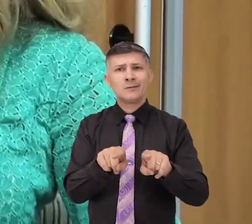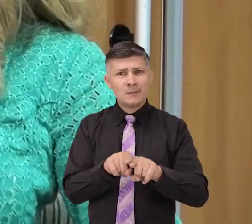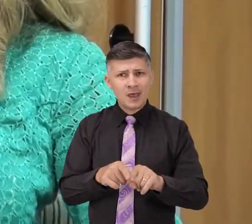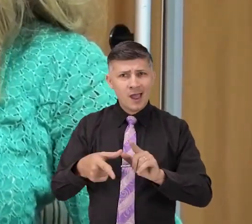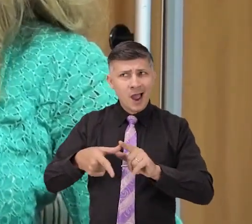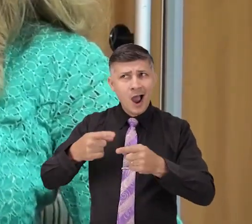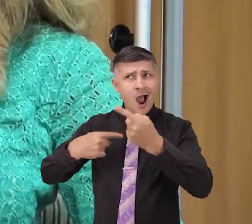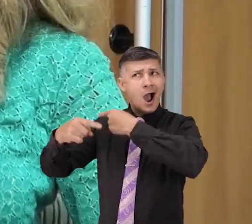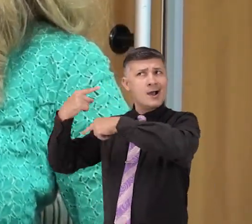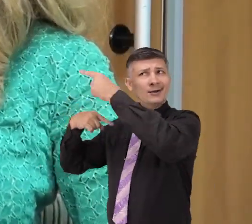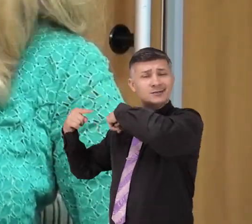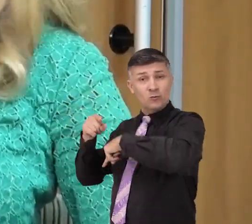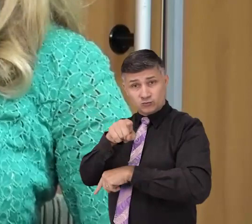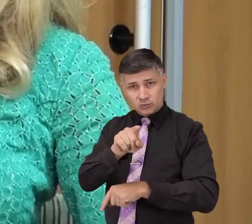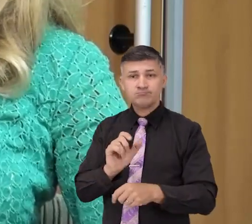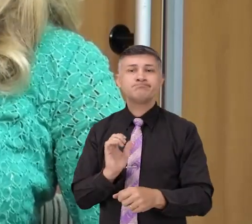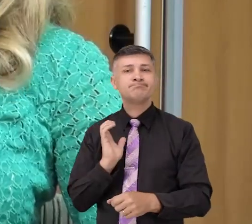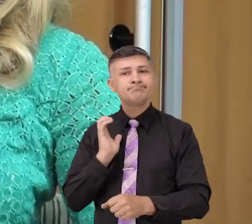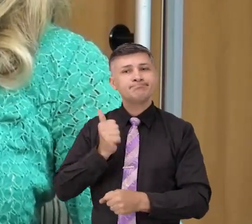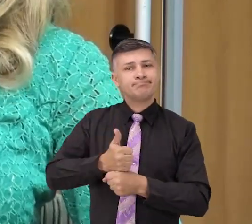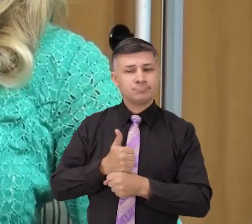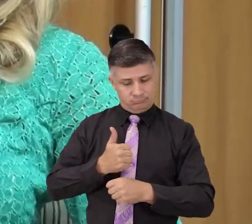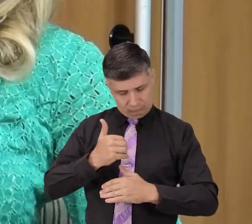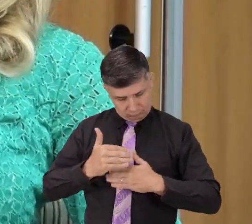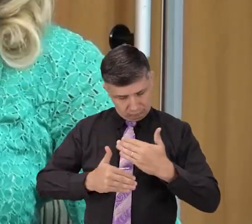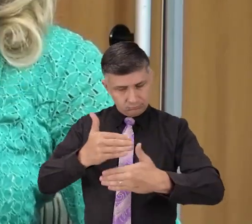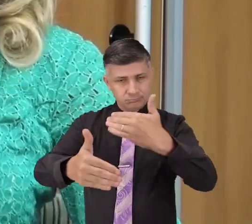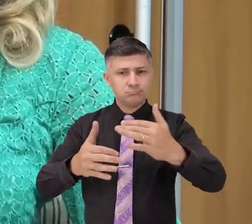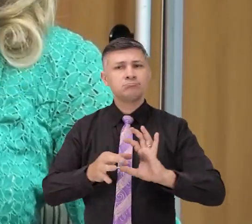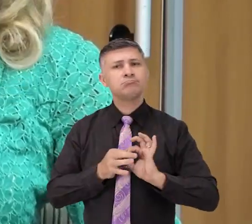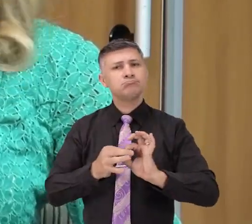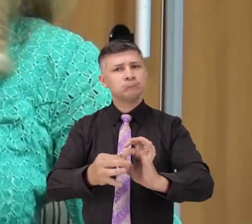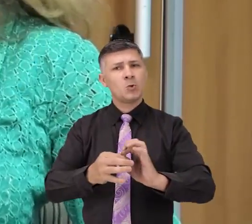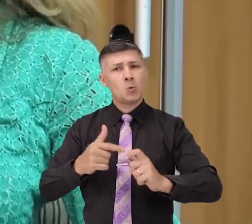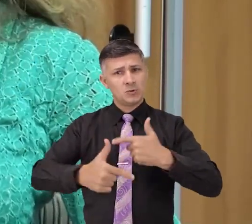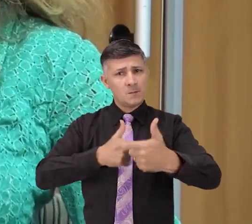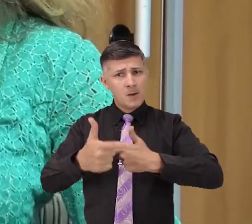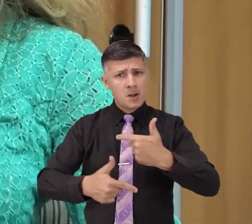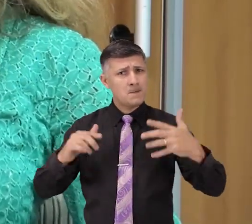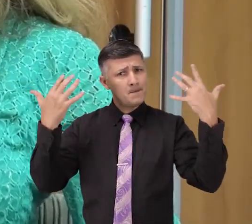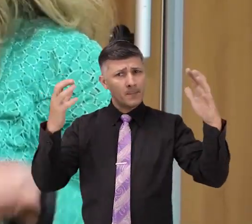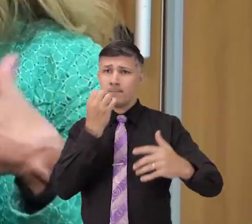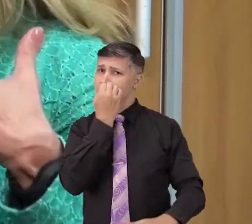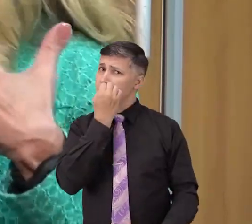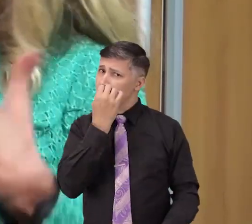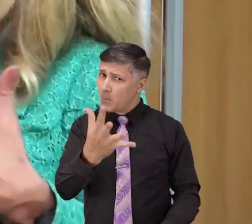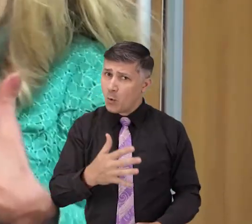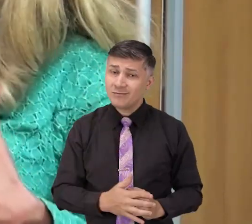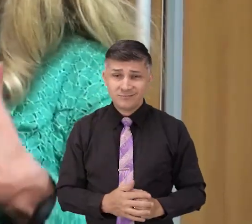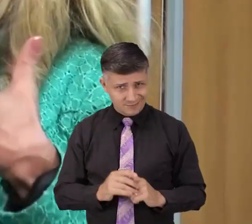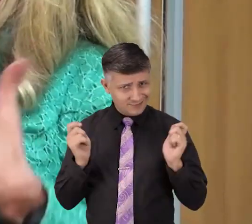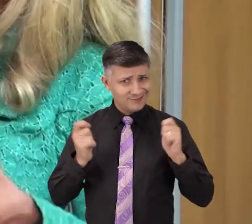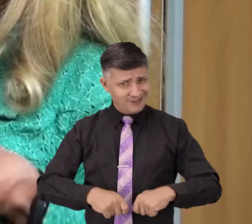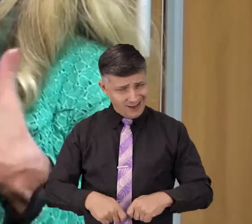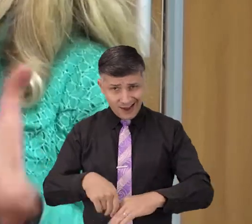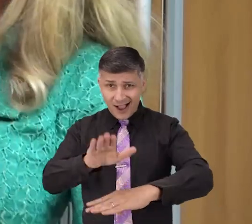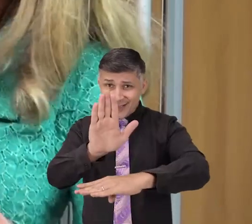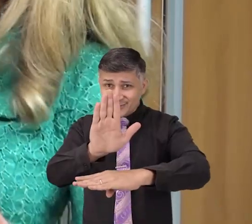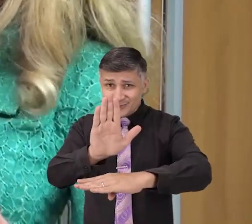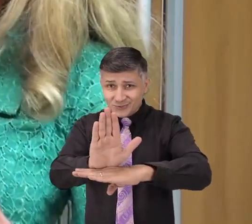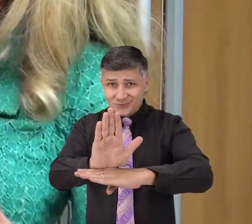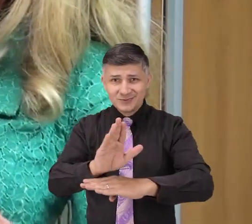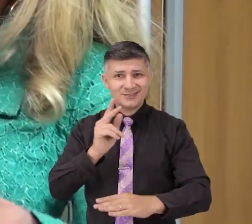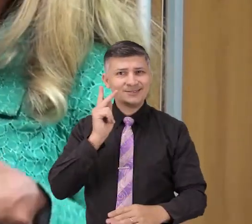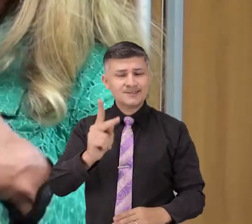que te antecederam. Então, eu acho que é uma coisa assim, realmente muito boa poder